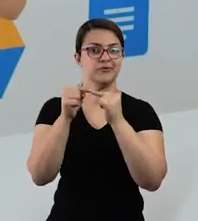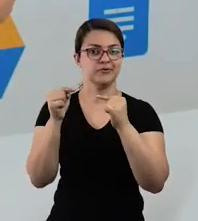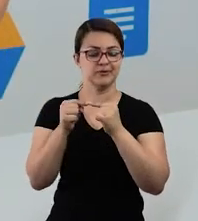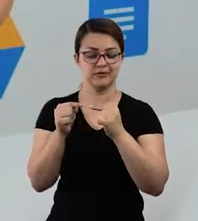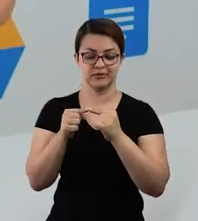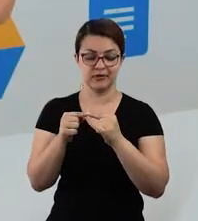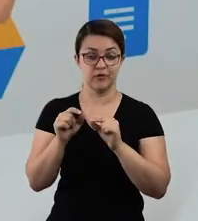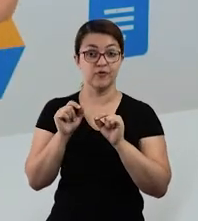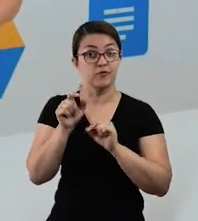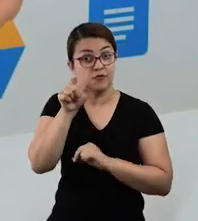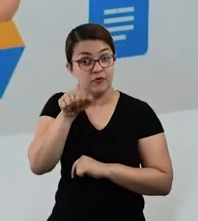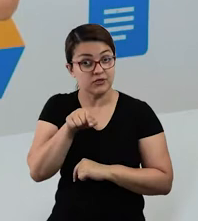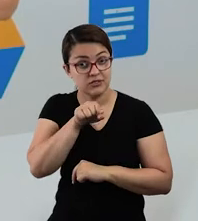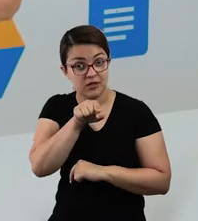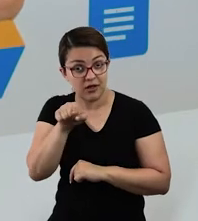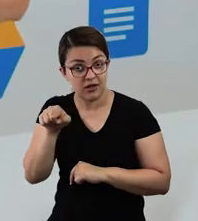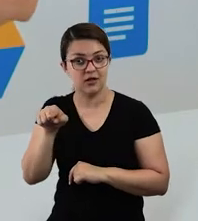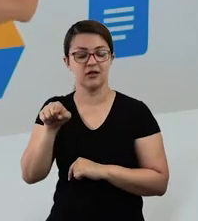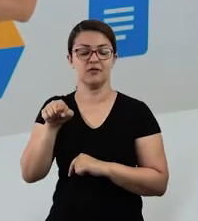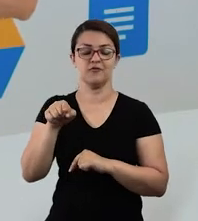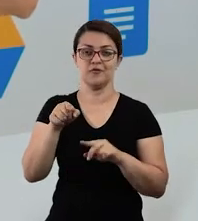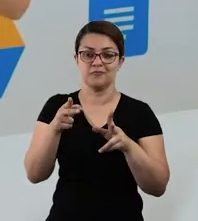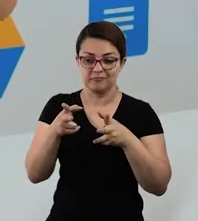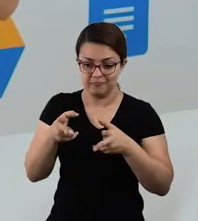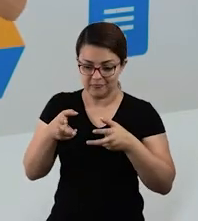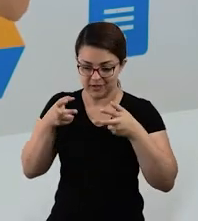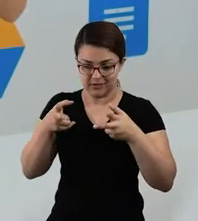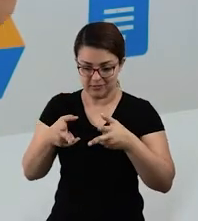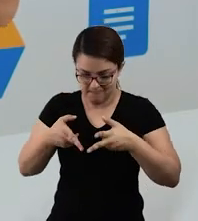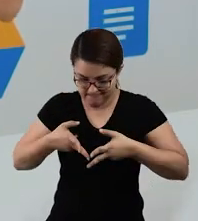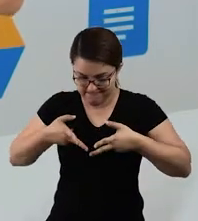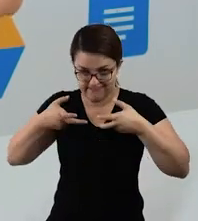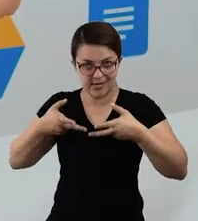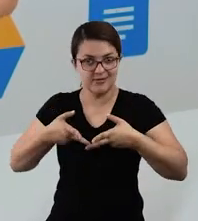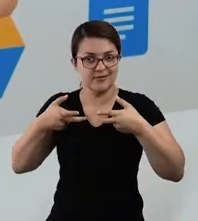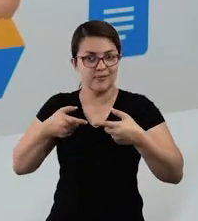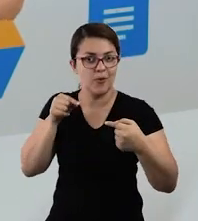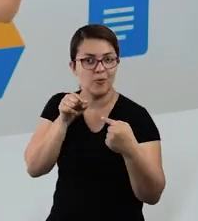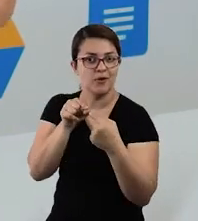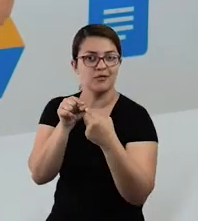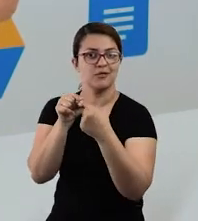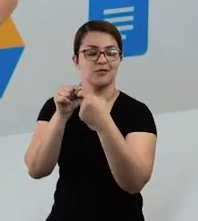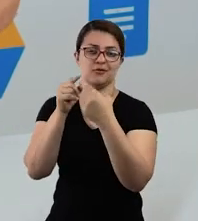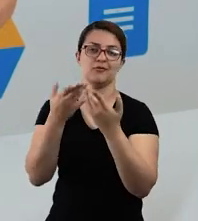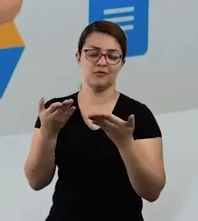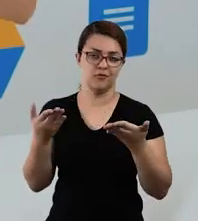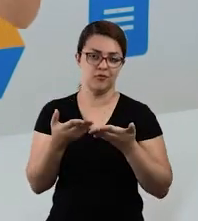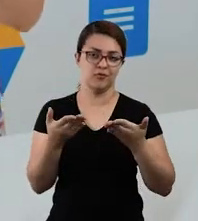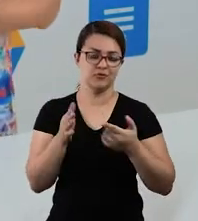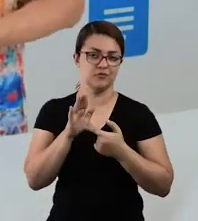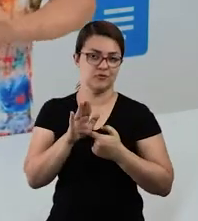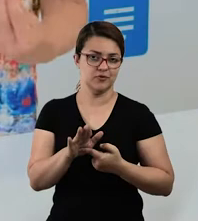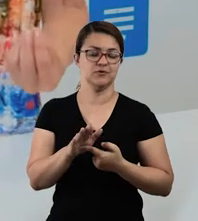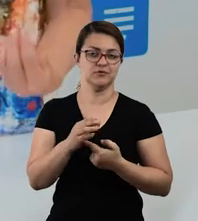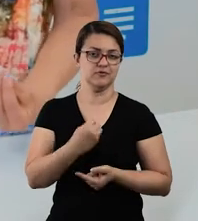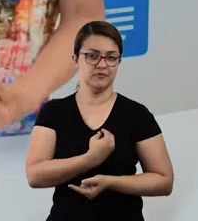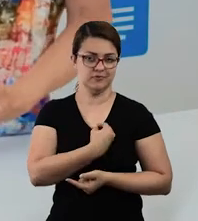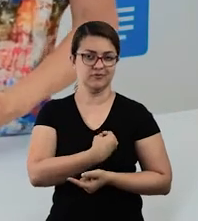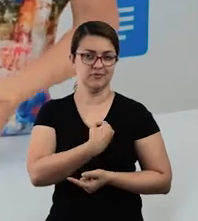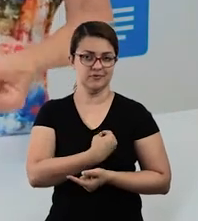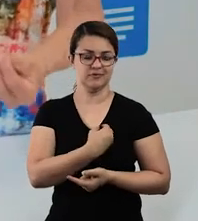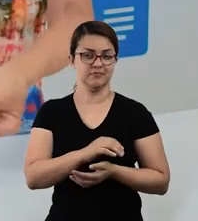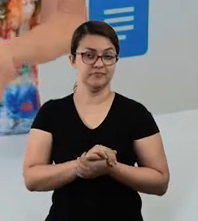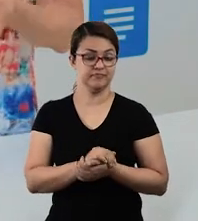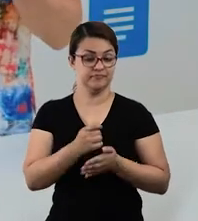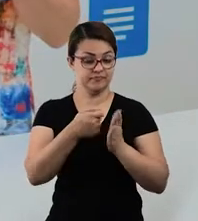vai se identificar, porque são questões bem pontuadas na atualidade. Então leia com muita